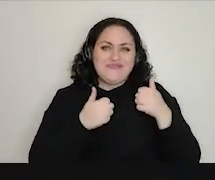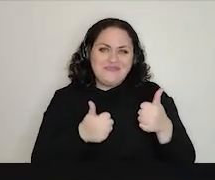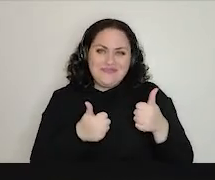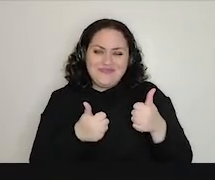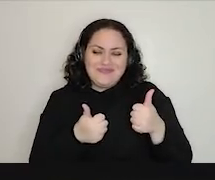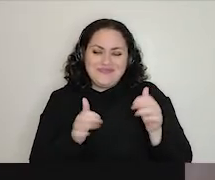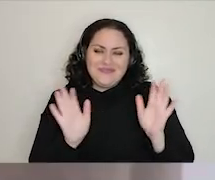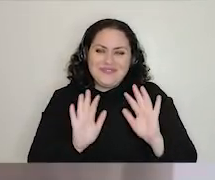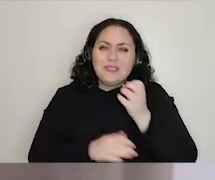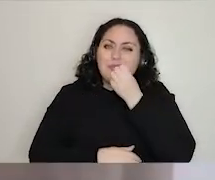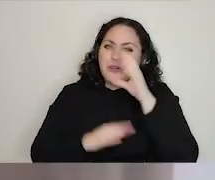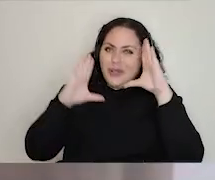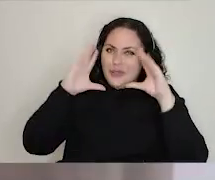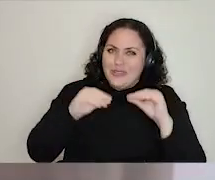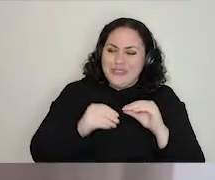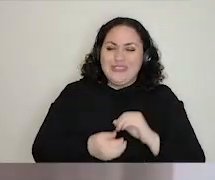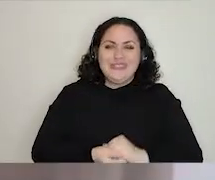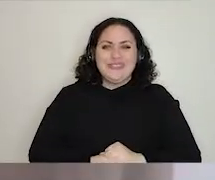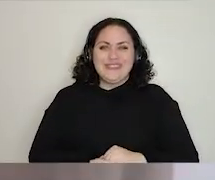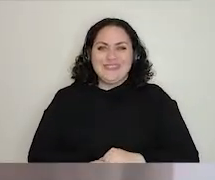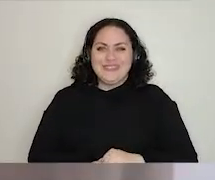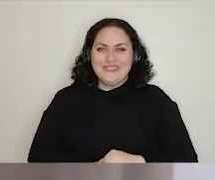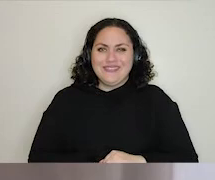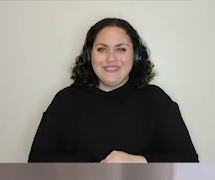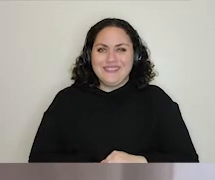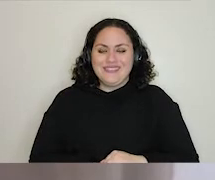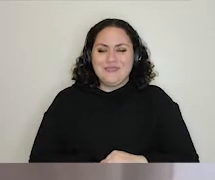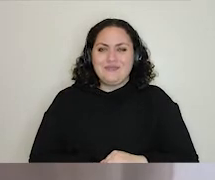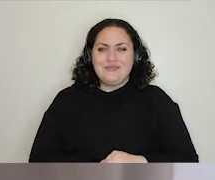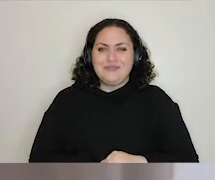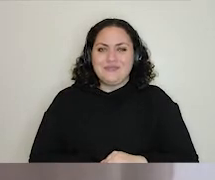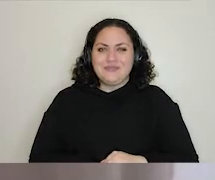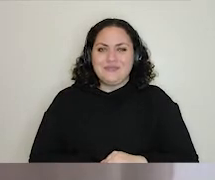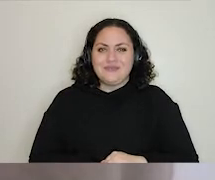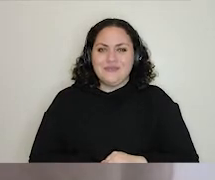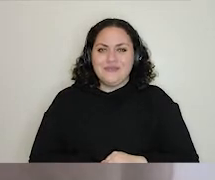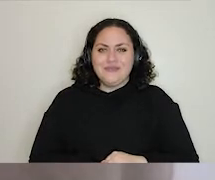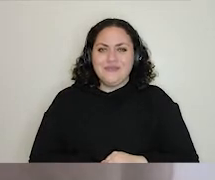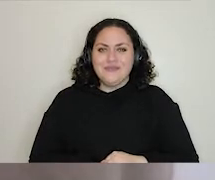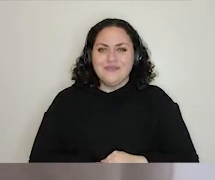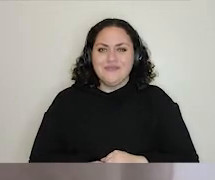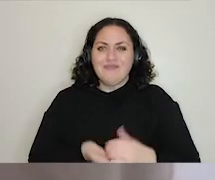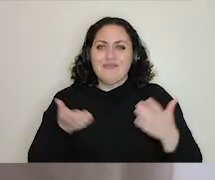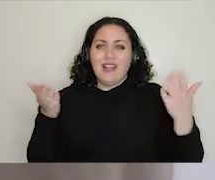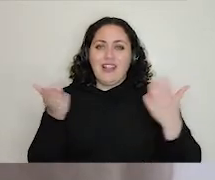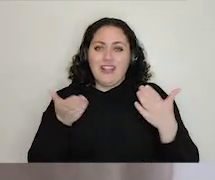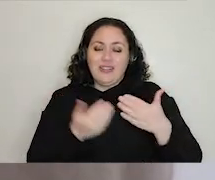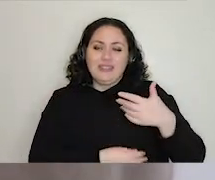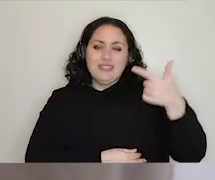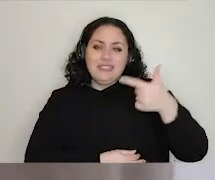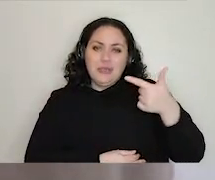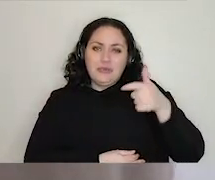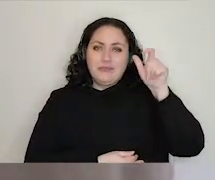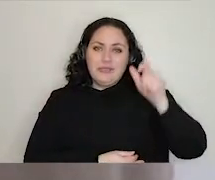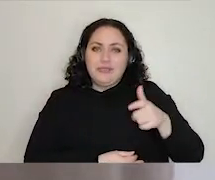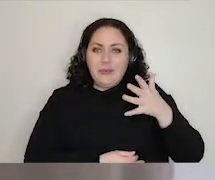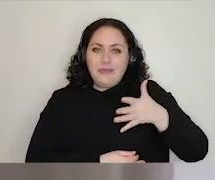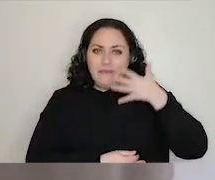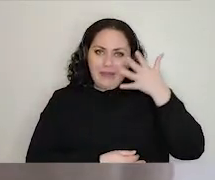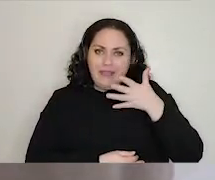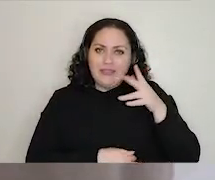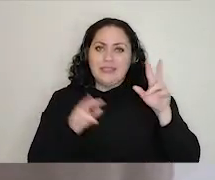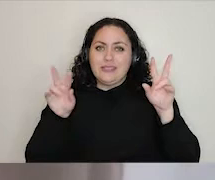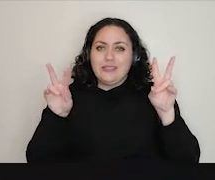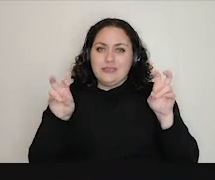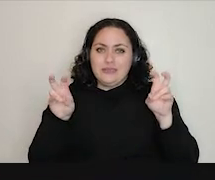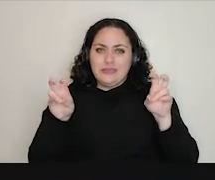gente. Boa noite. Então, pessoal, agora nós vamos para a segunda palestrante do dia, que é a